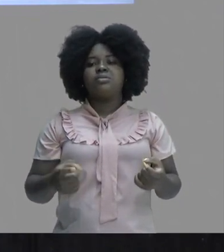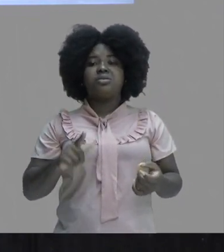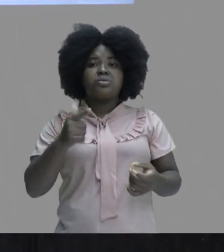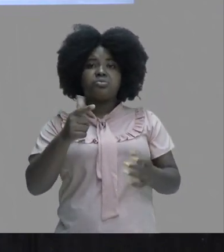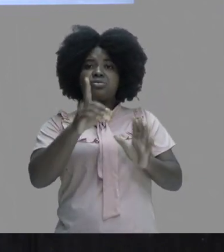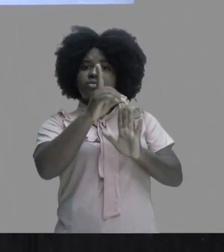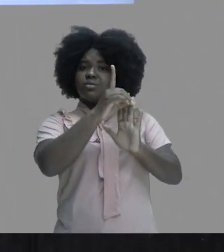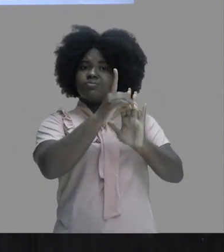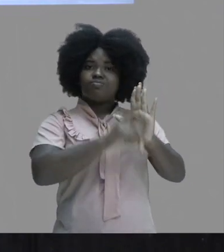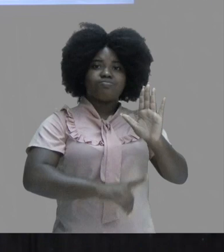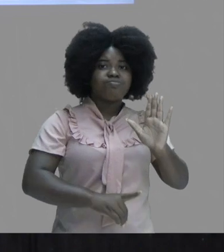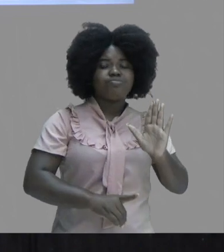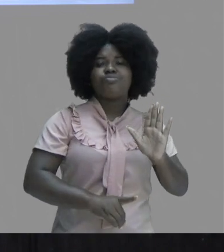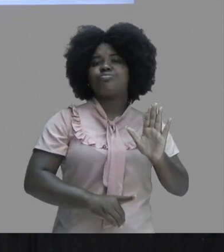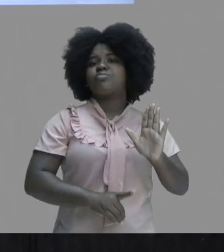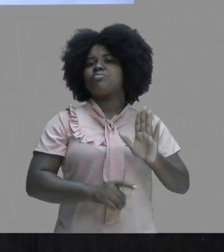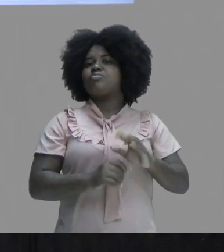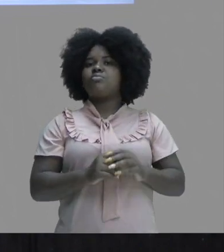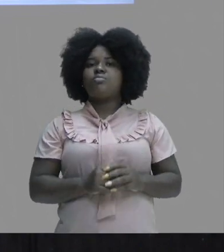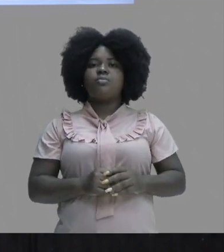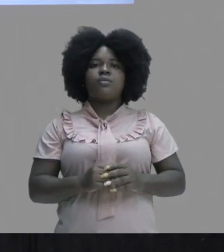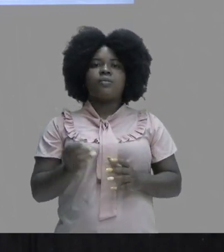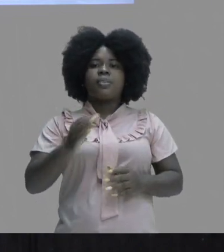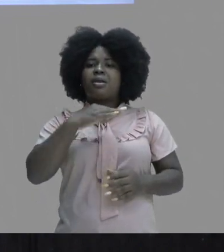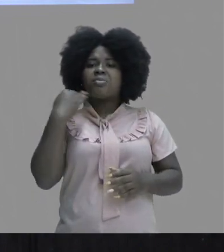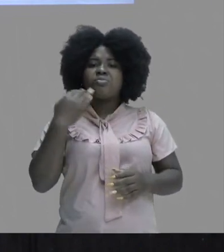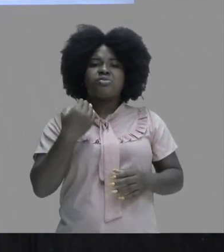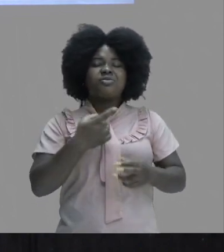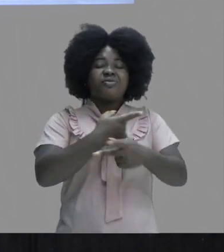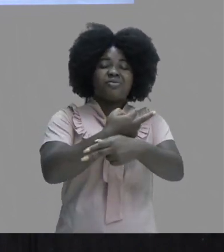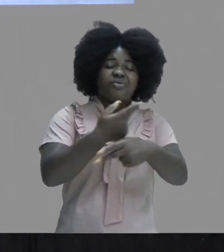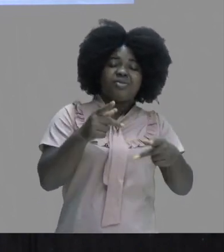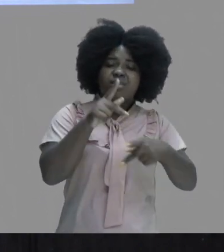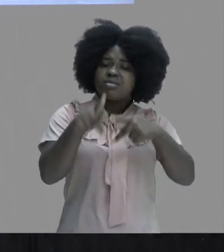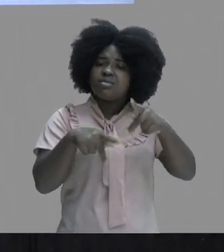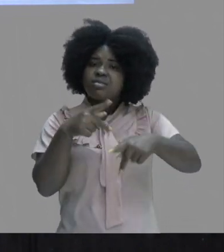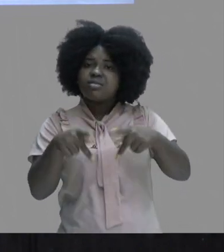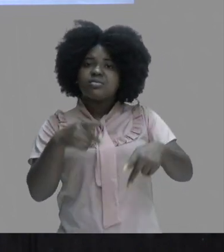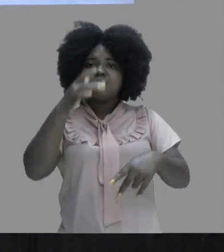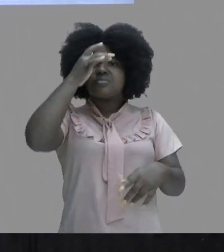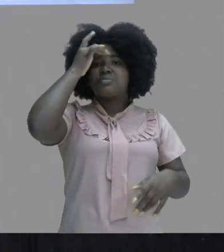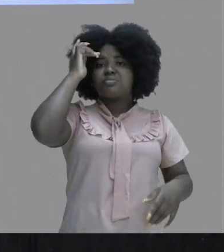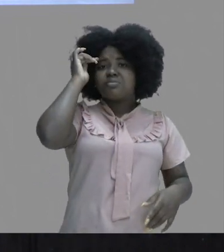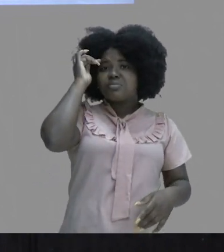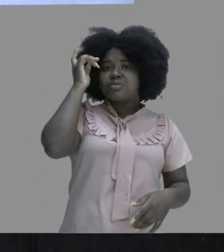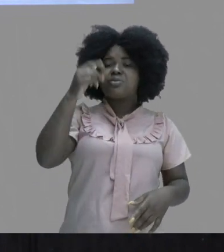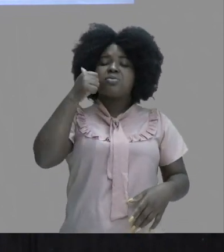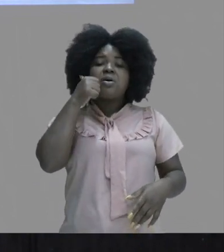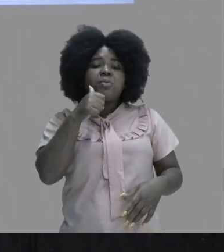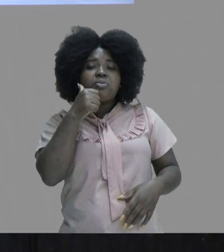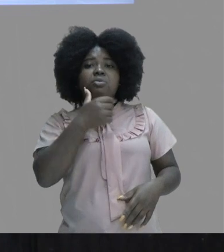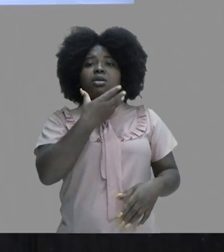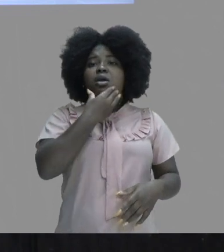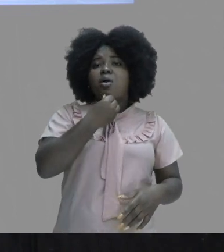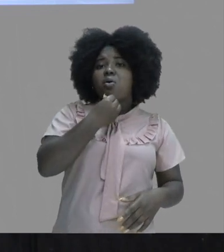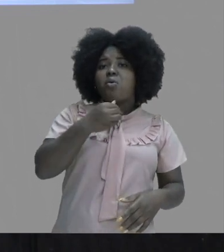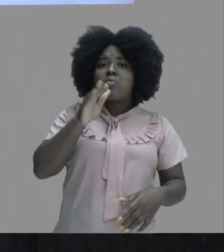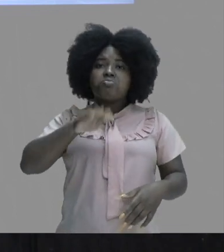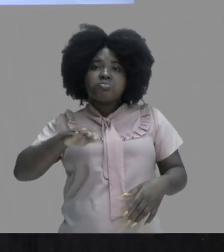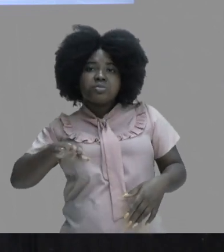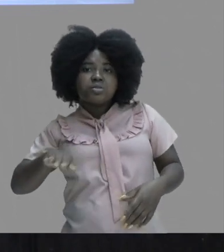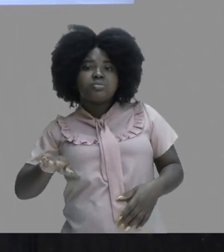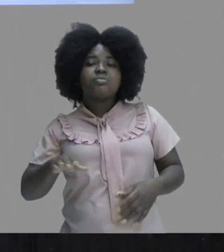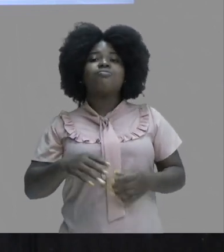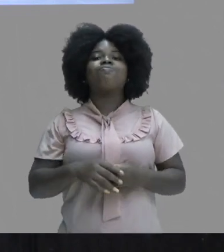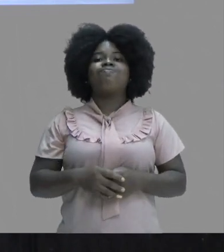à matança, ao genocídio, à morte de milhões de pessoas, sobretudo nos campos de concentração, por conta